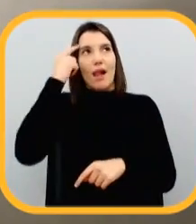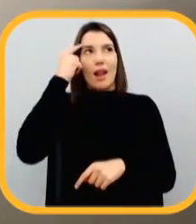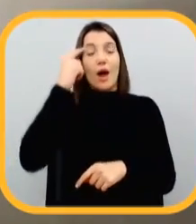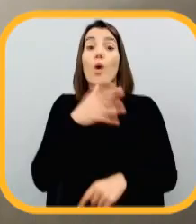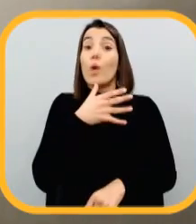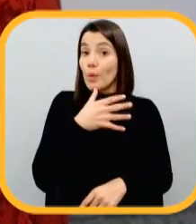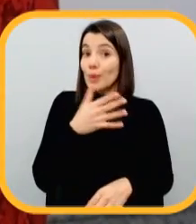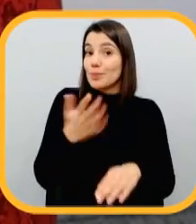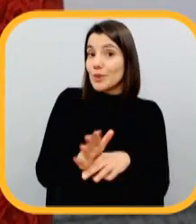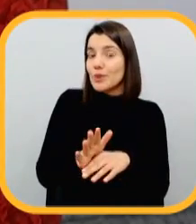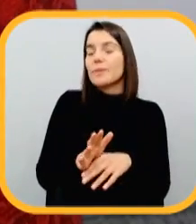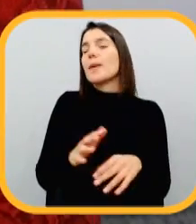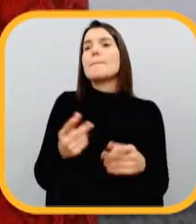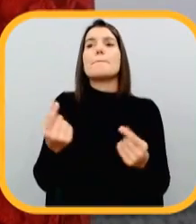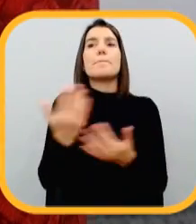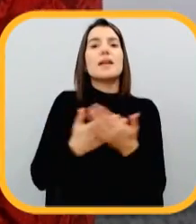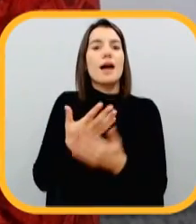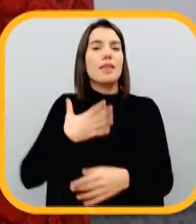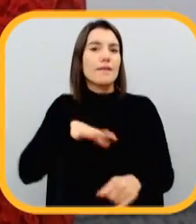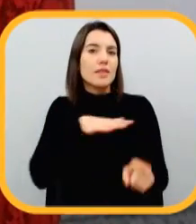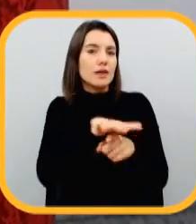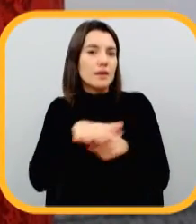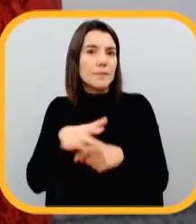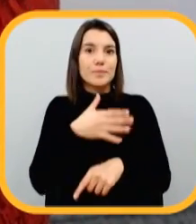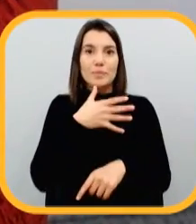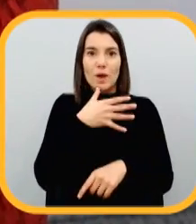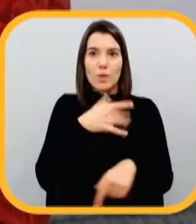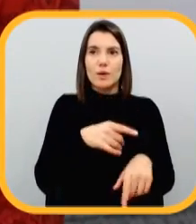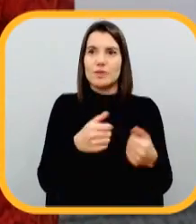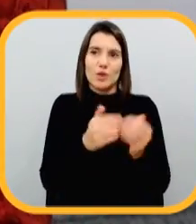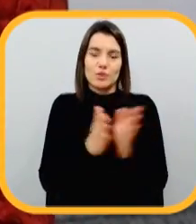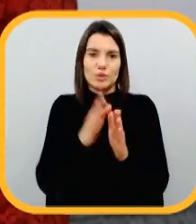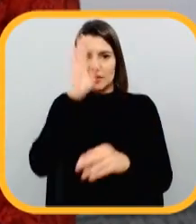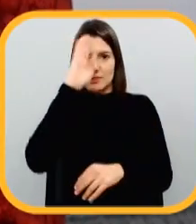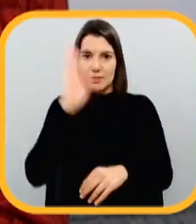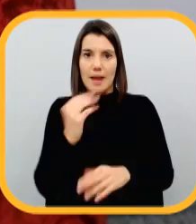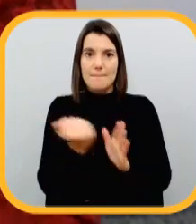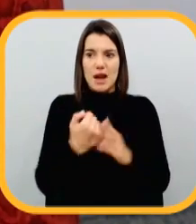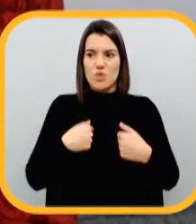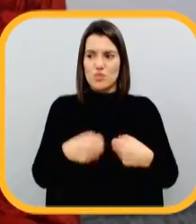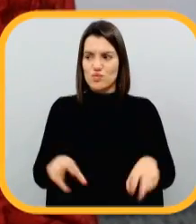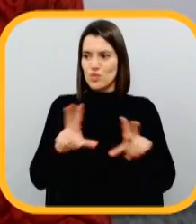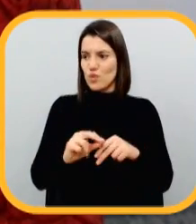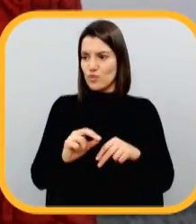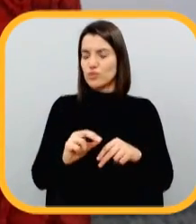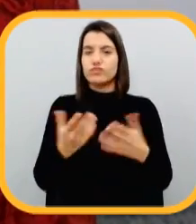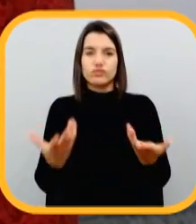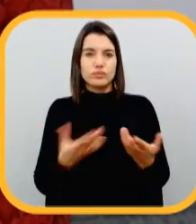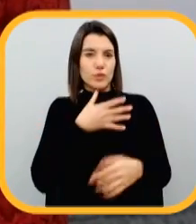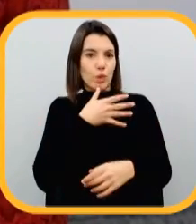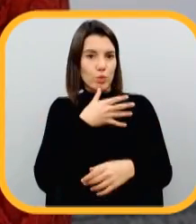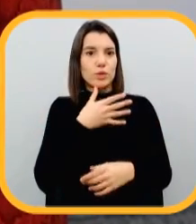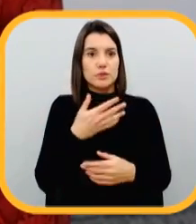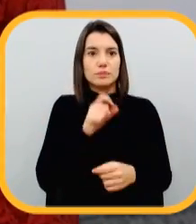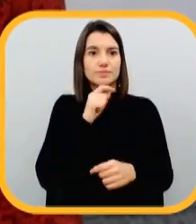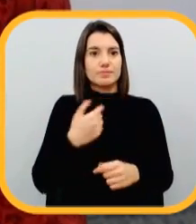a questão da cor. Por exemplo, no mercado em que eu chego, em que as cores já estão quase todas tomadas, eu sou uma marca nova. Se calhar